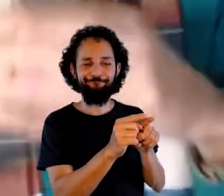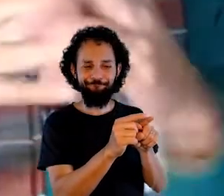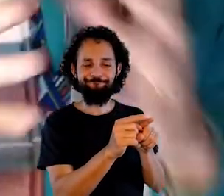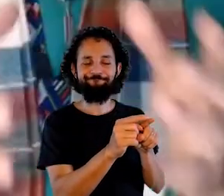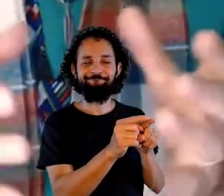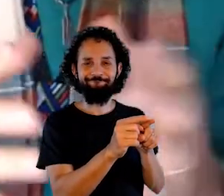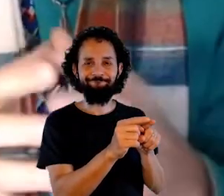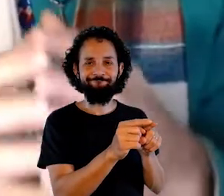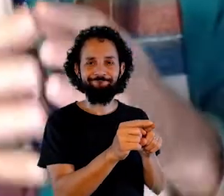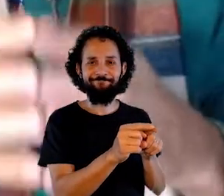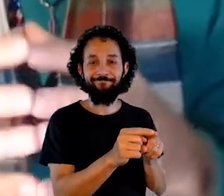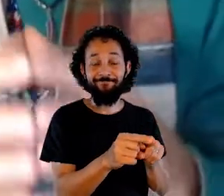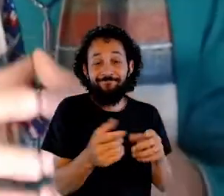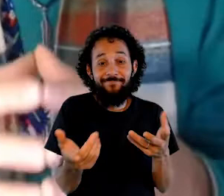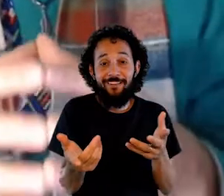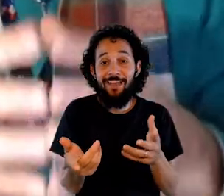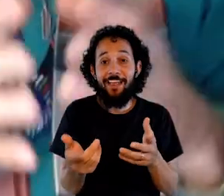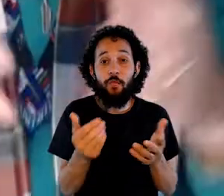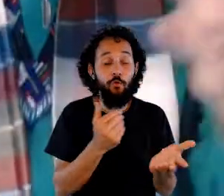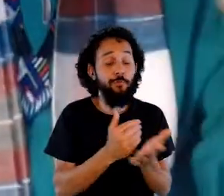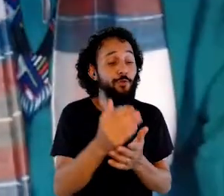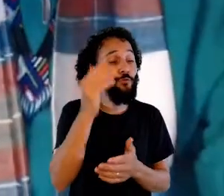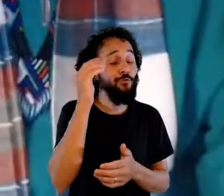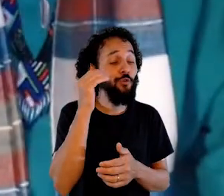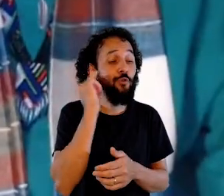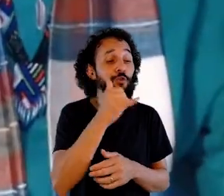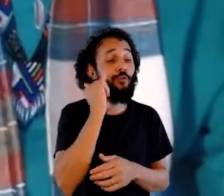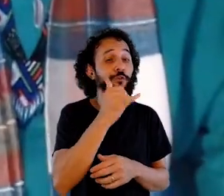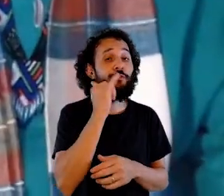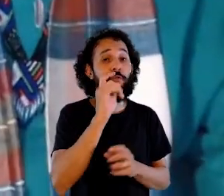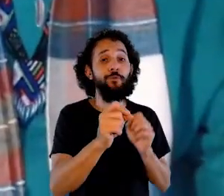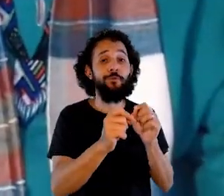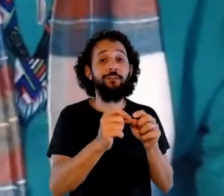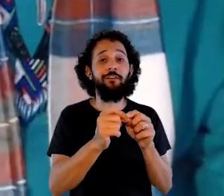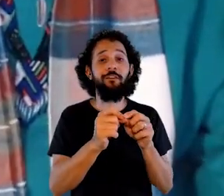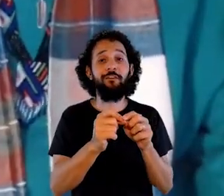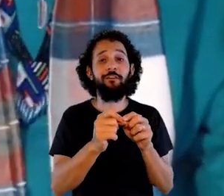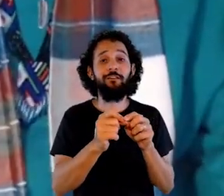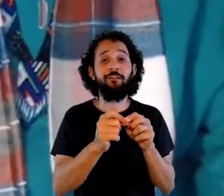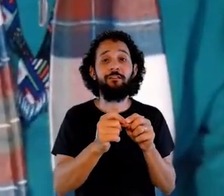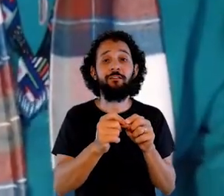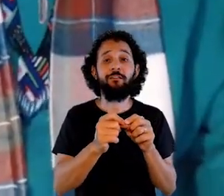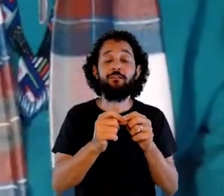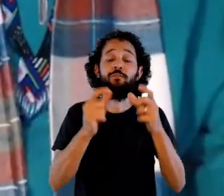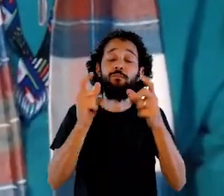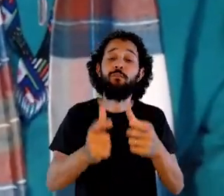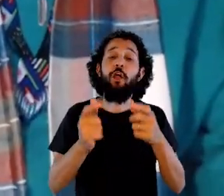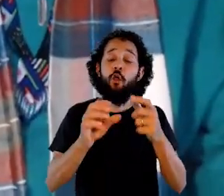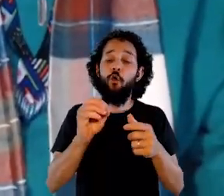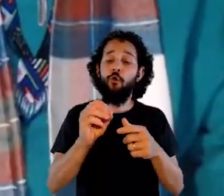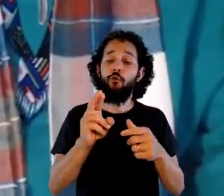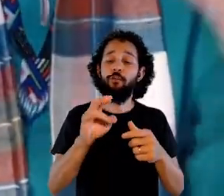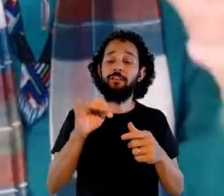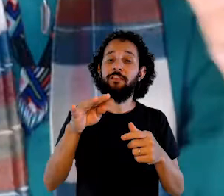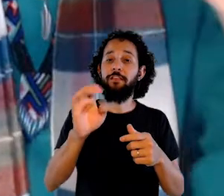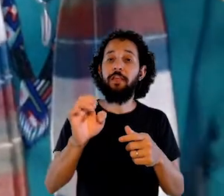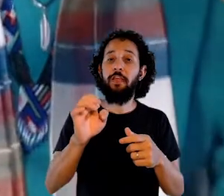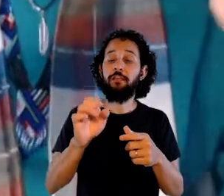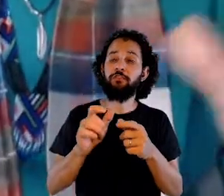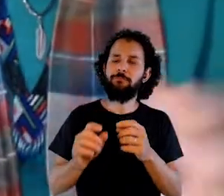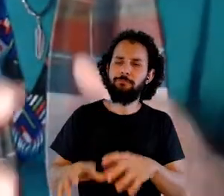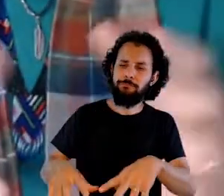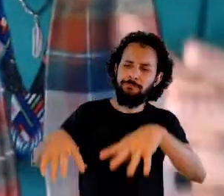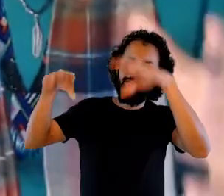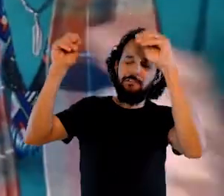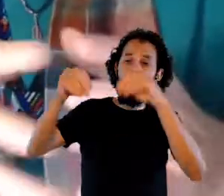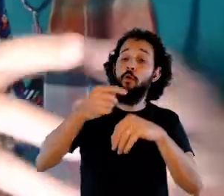Começou ele contando que nas longínquas paradas do Oriente vivia um príncipe. E esse